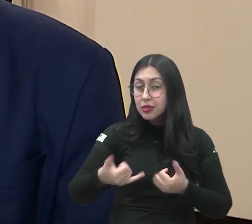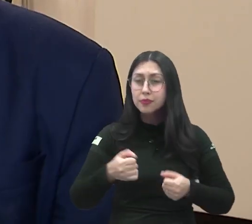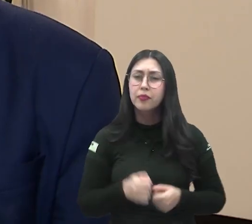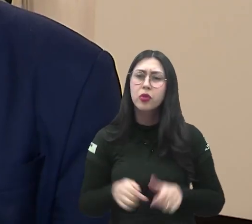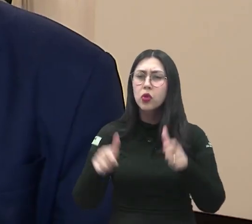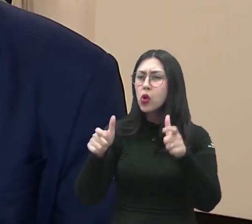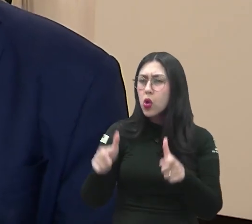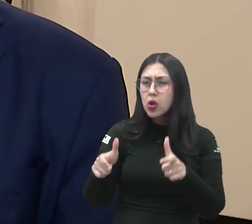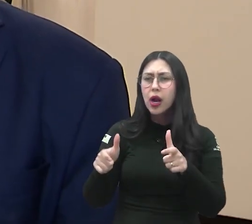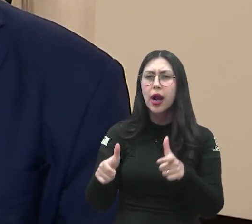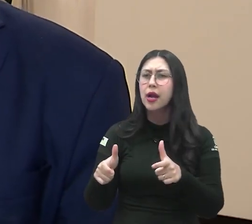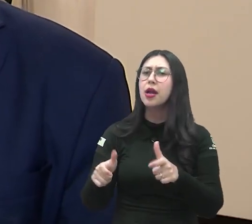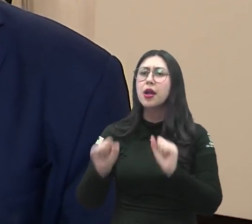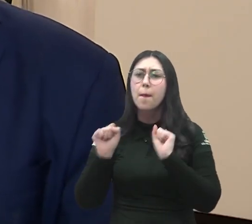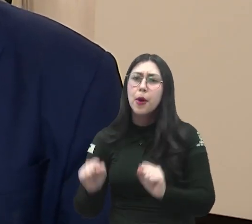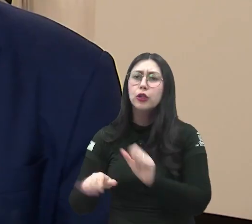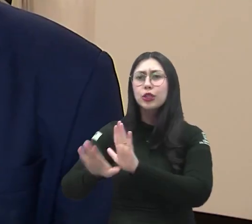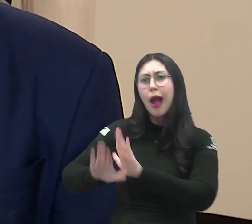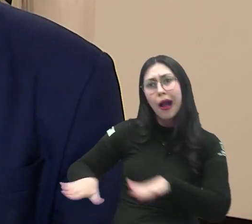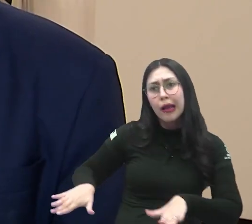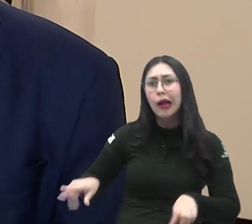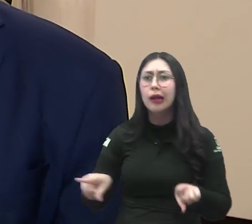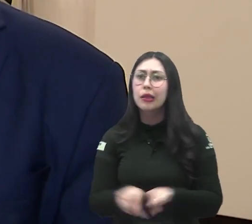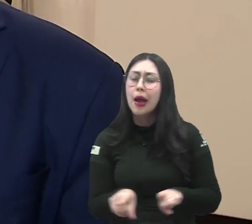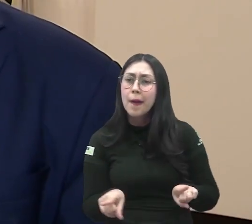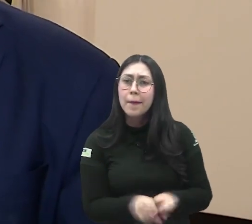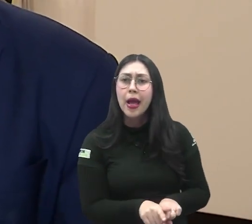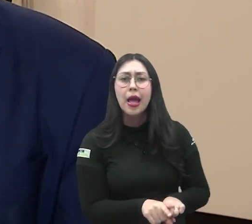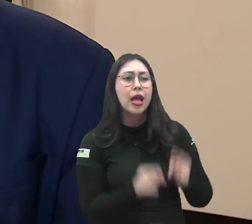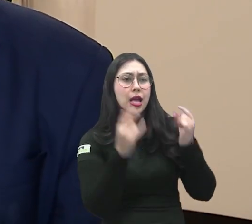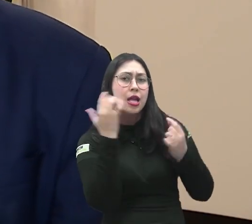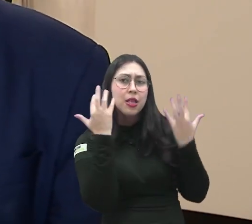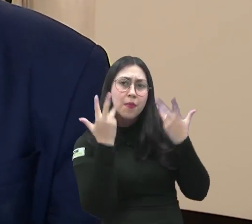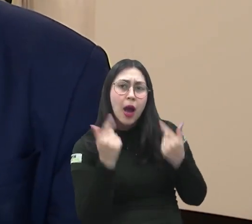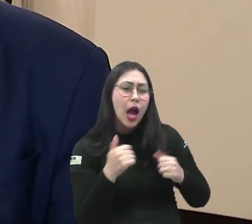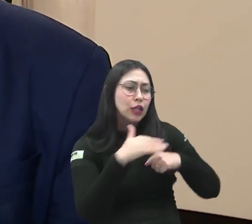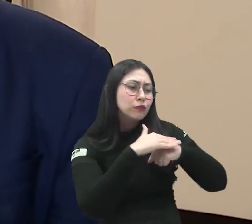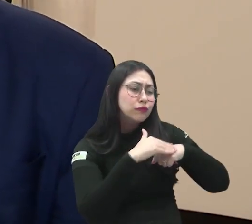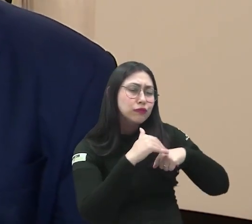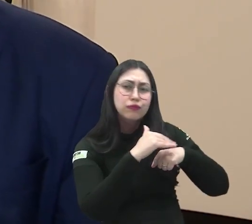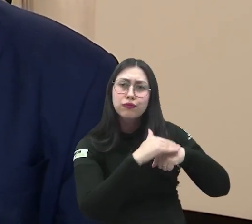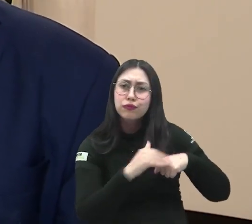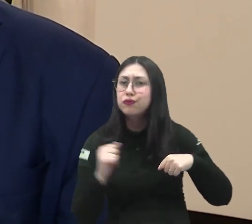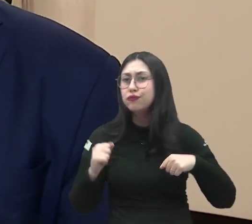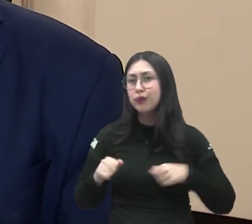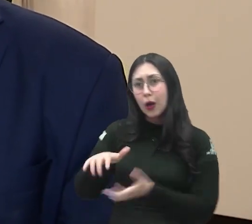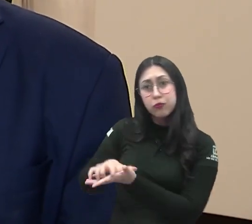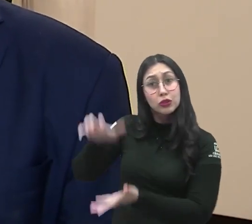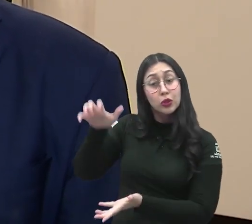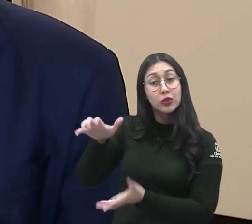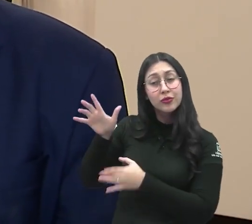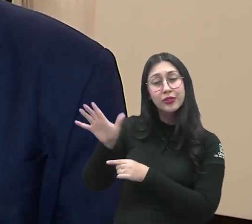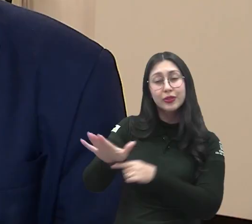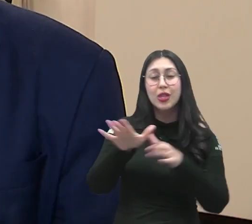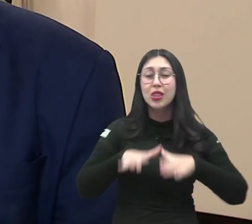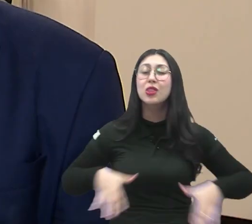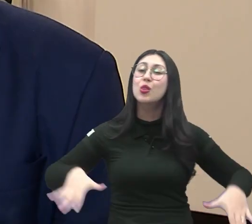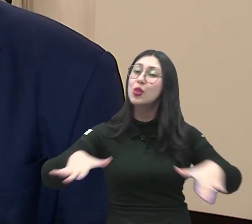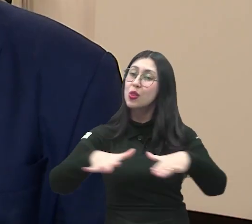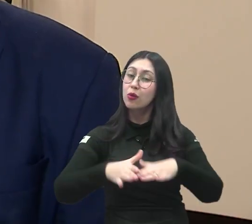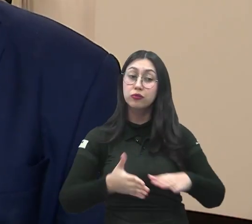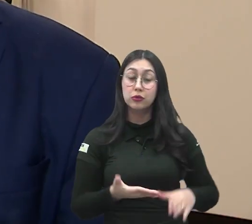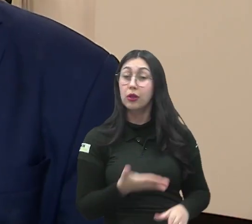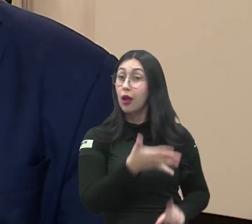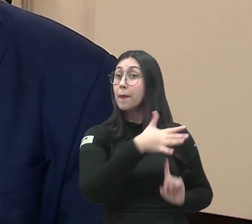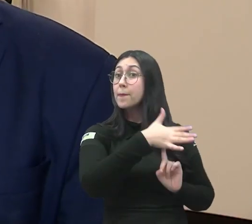Será uma praça multiuso para as crianças, para os pets, para os idosos, então vai contemplar muitos moradores da região